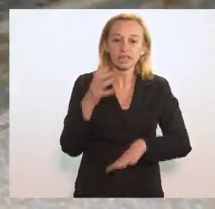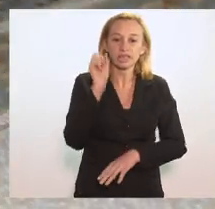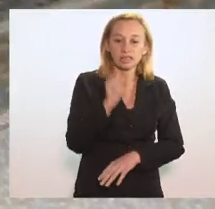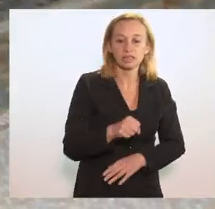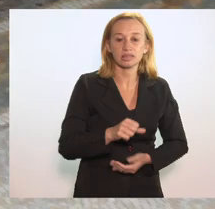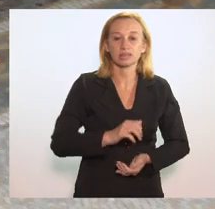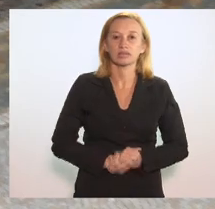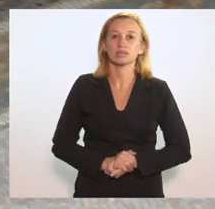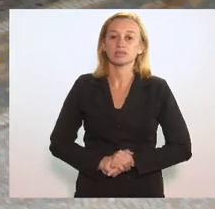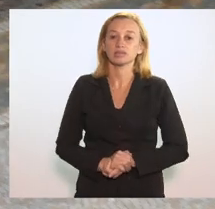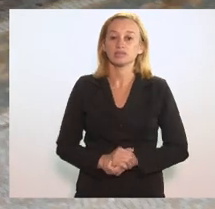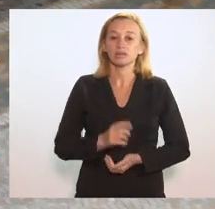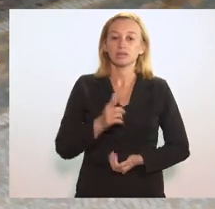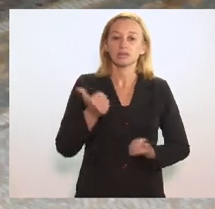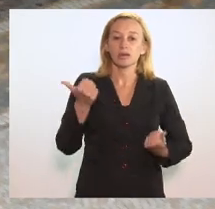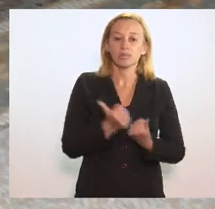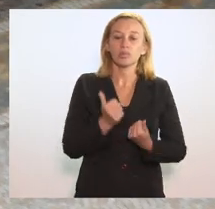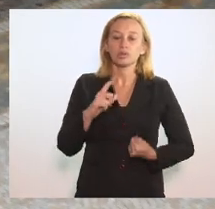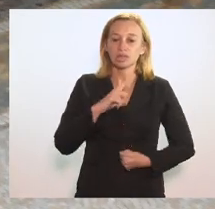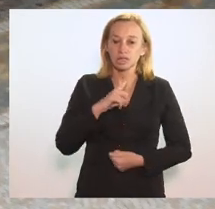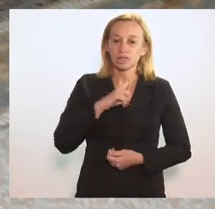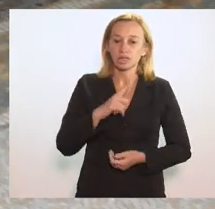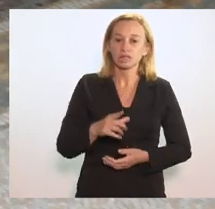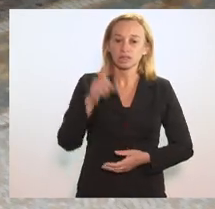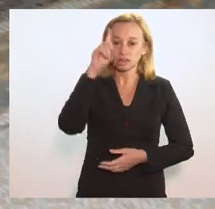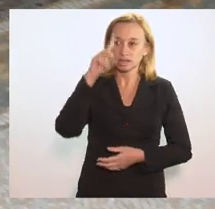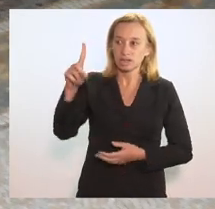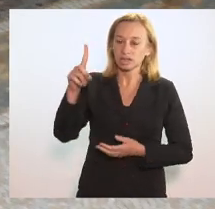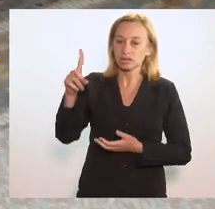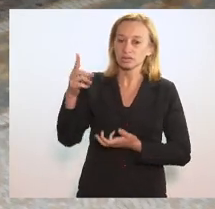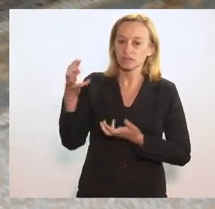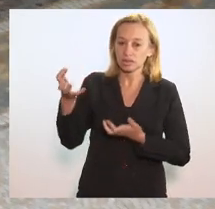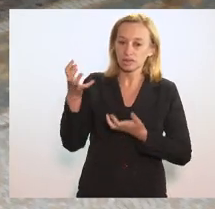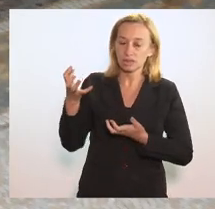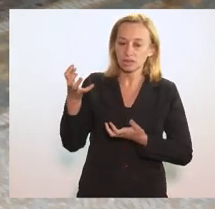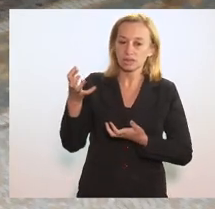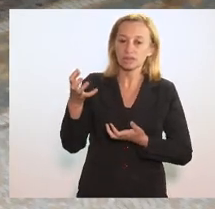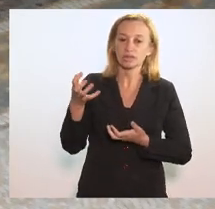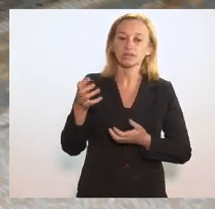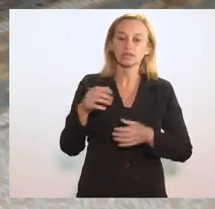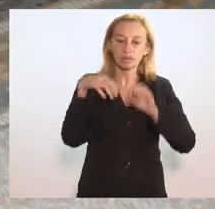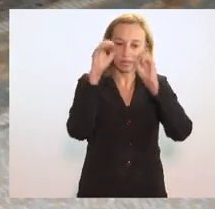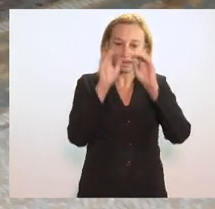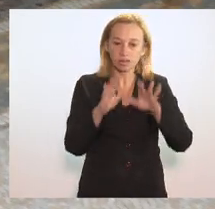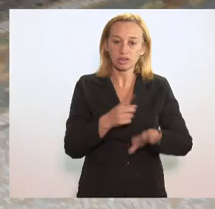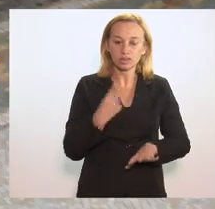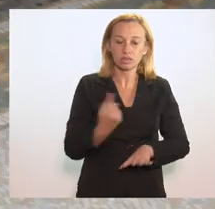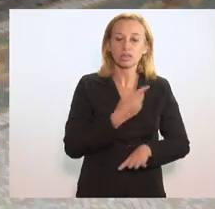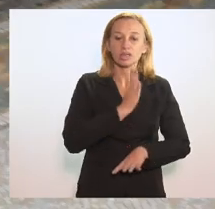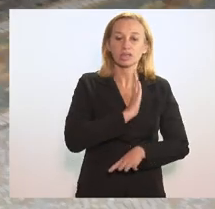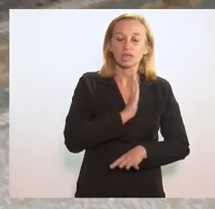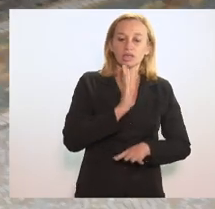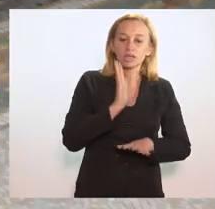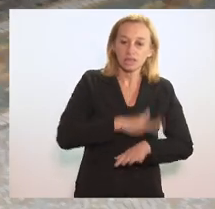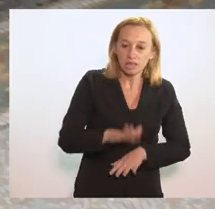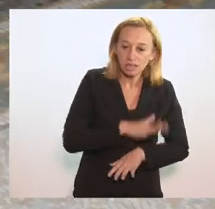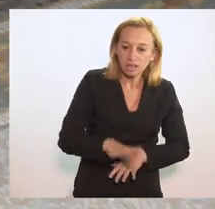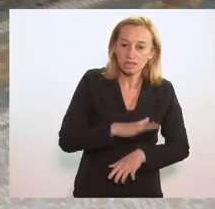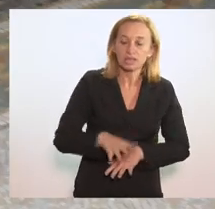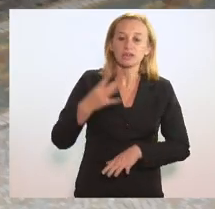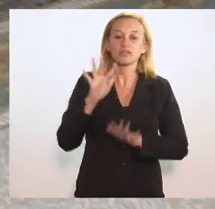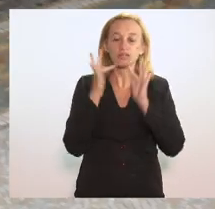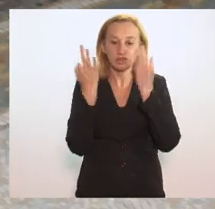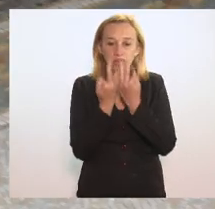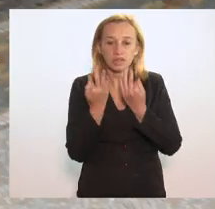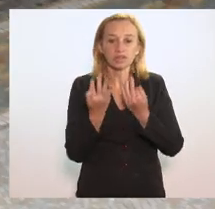têm total apoio e essa casa, se Deus permitir, vai fazer esse bem para as nossas crianças e para as nossas famílias, para os professores e para